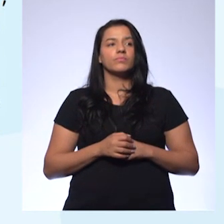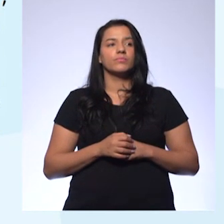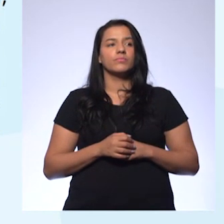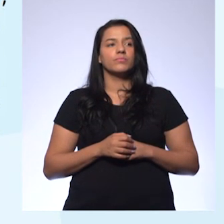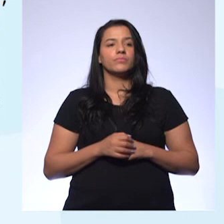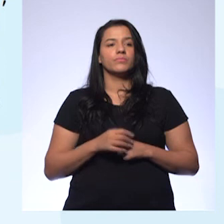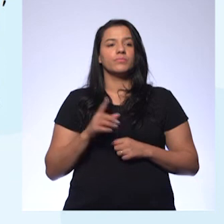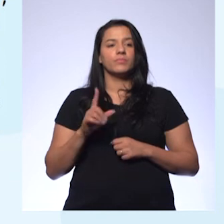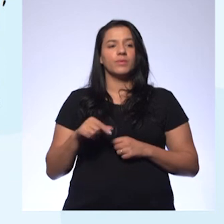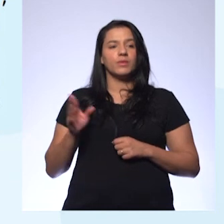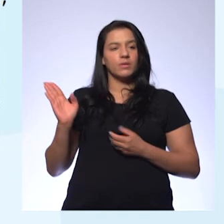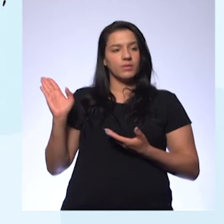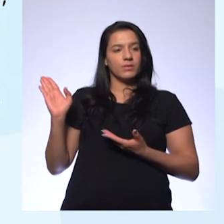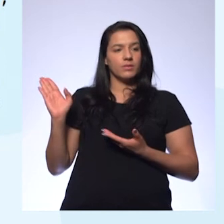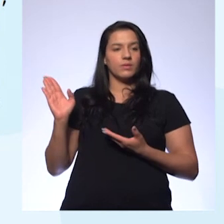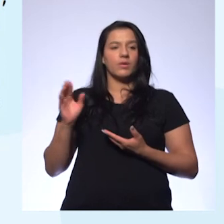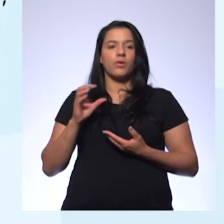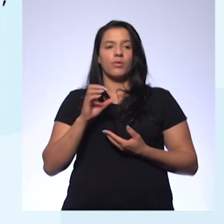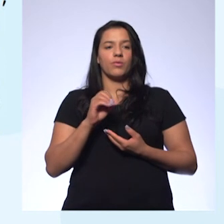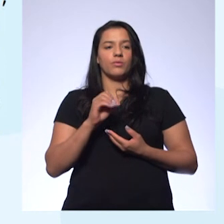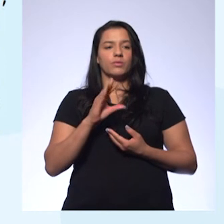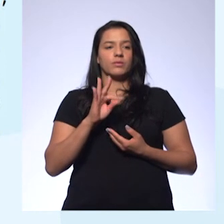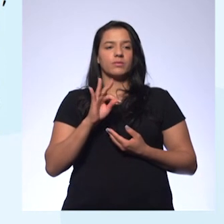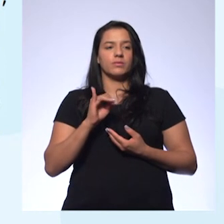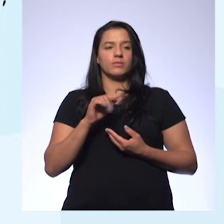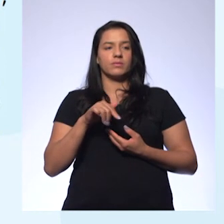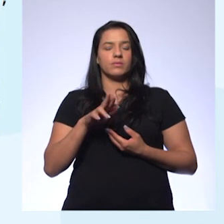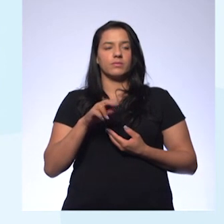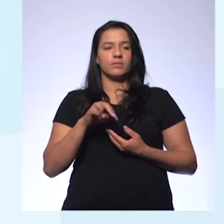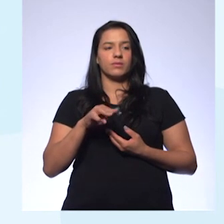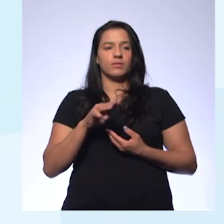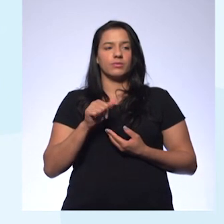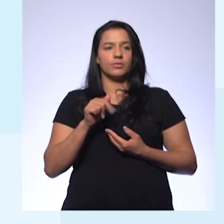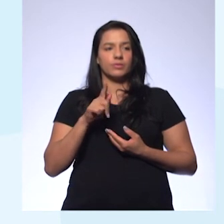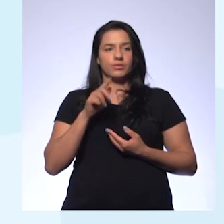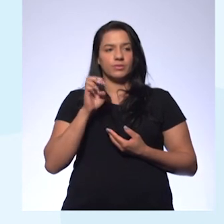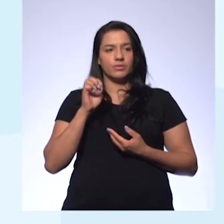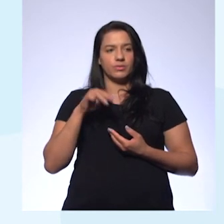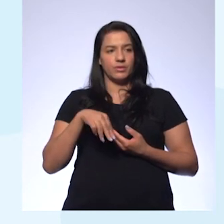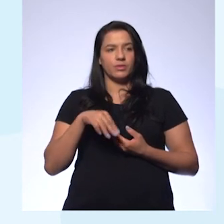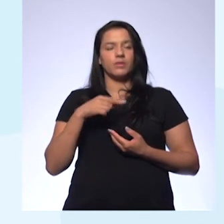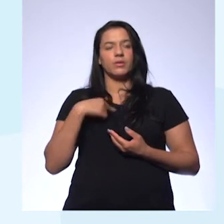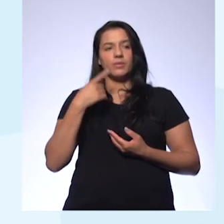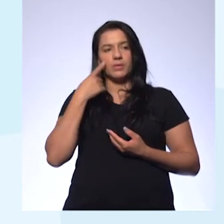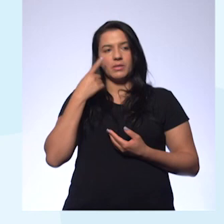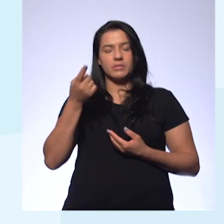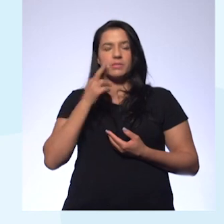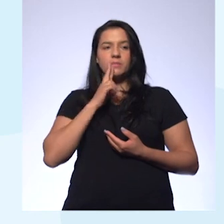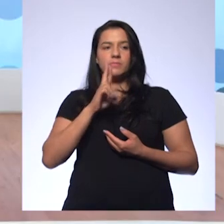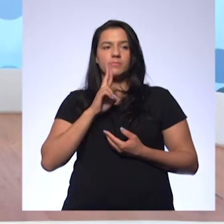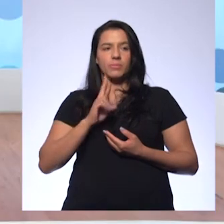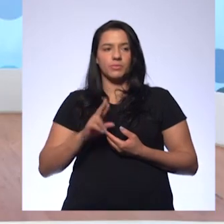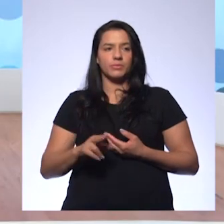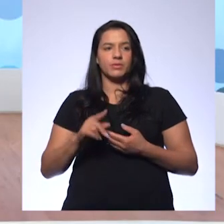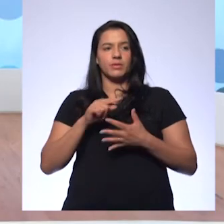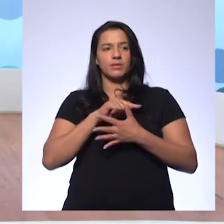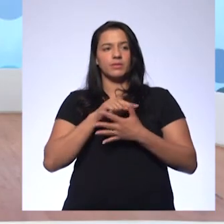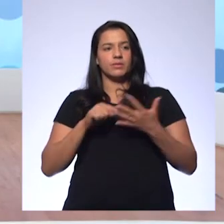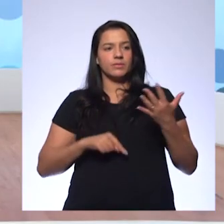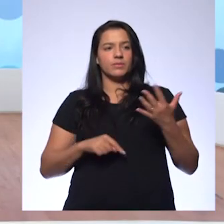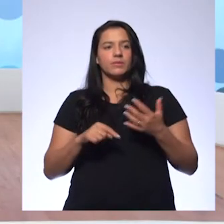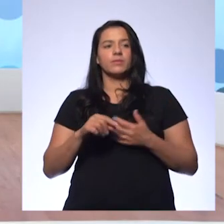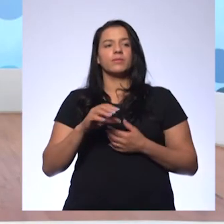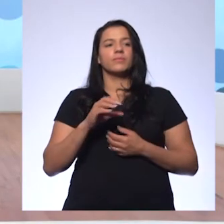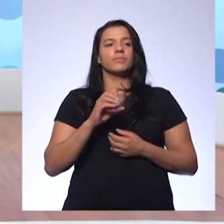no caso aqui da octanagem que ele colocou. Então, se vocês olharem aqui, né, ele dá lá para a gente o